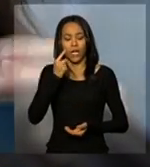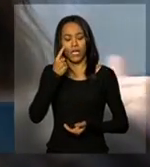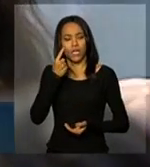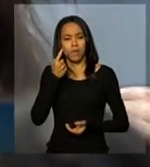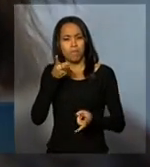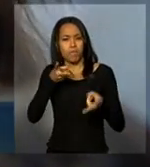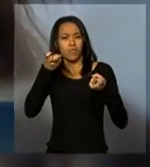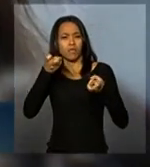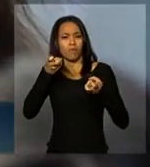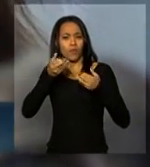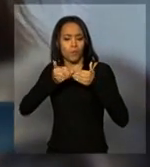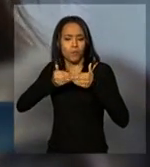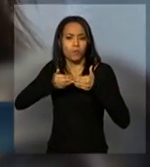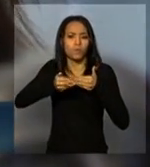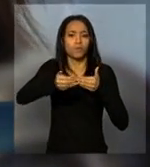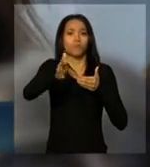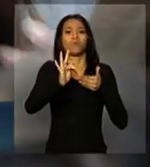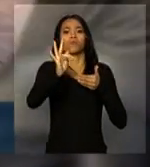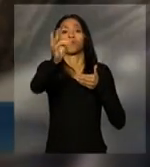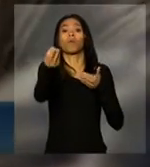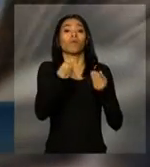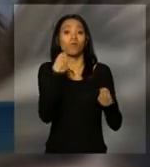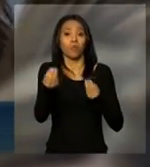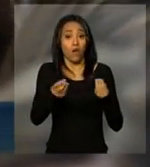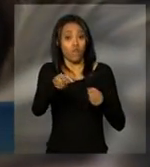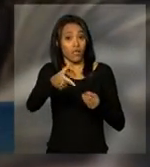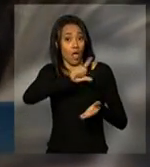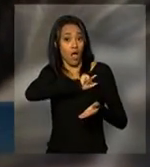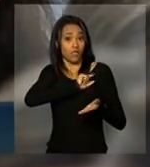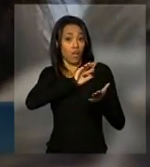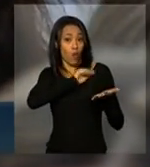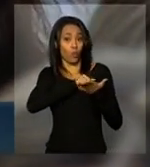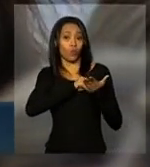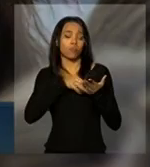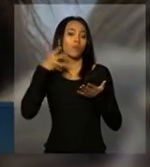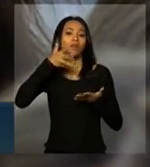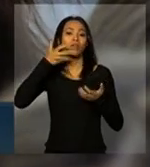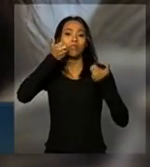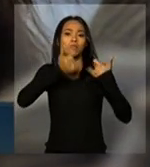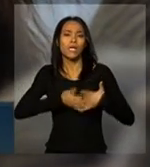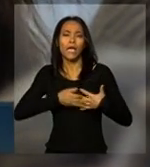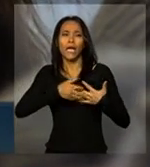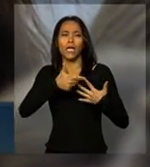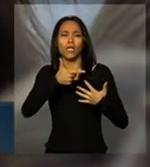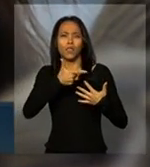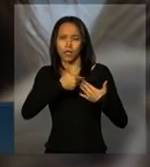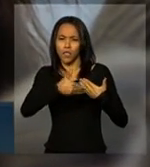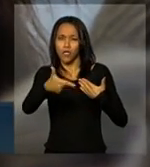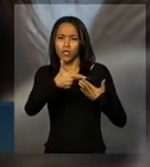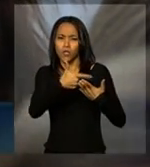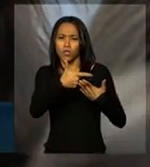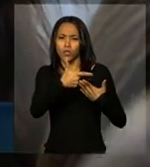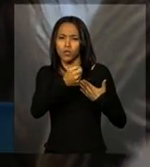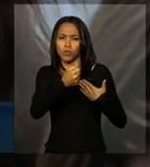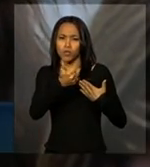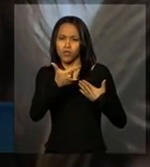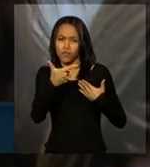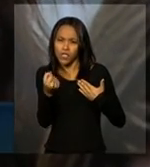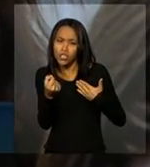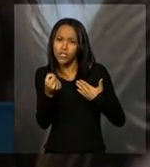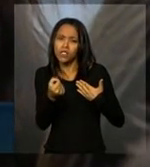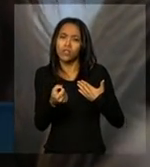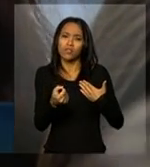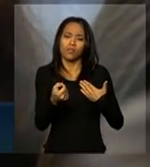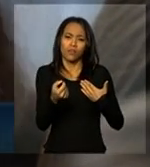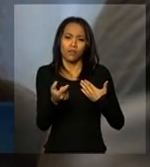para frente. Quando chegar, né? O senhor tinha falado na última apresentação lá em São Paulo que era 2020, né? 24% do